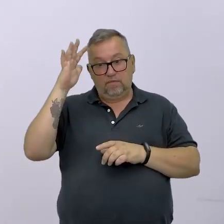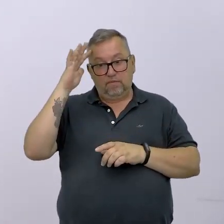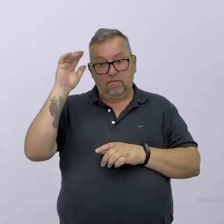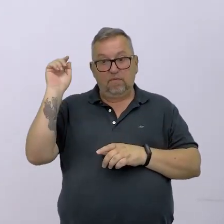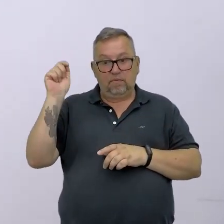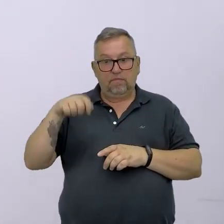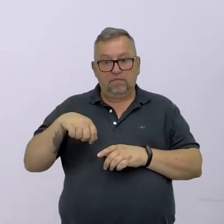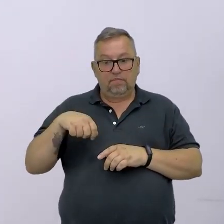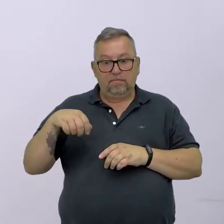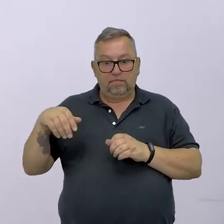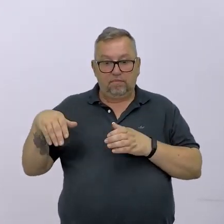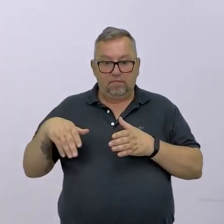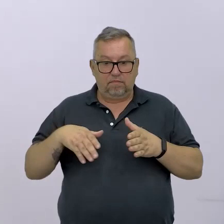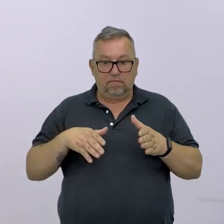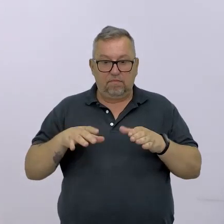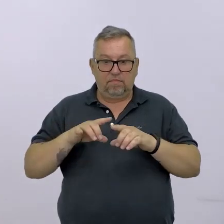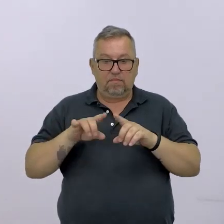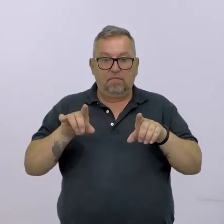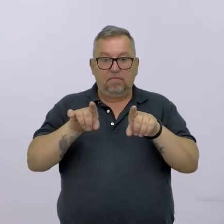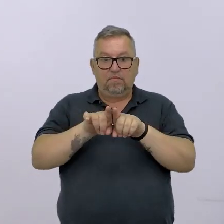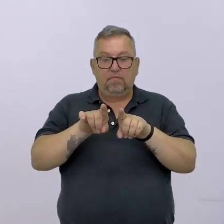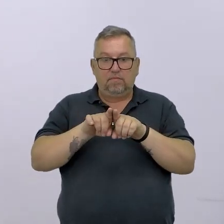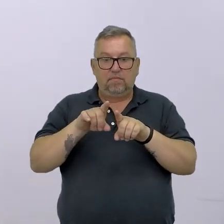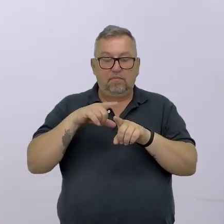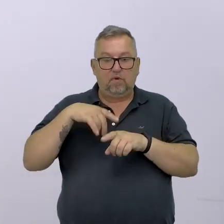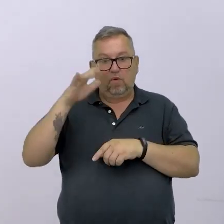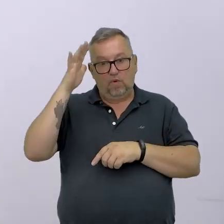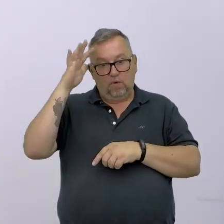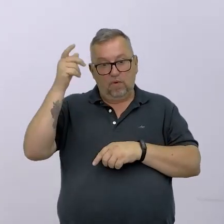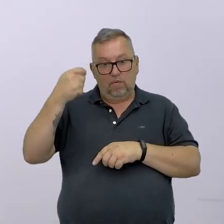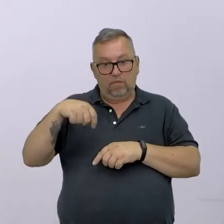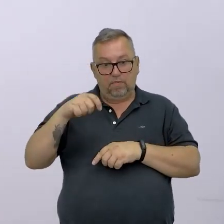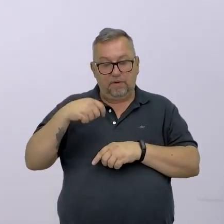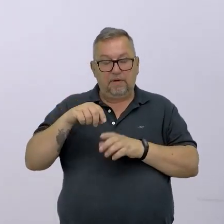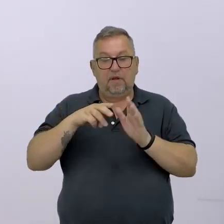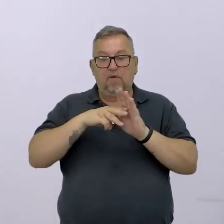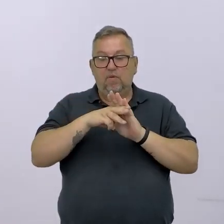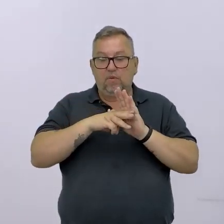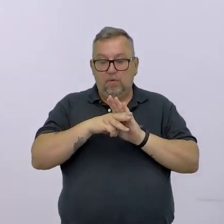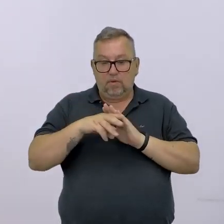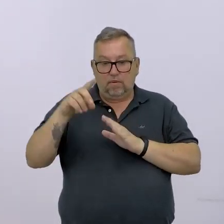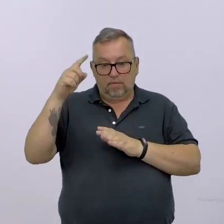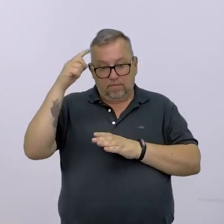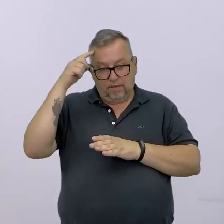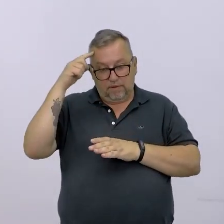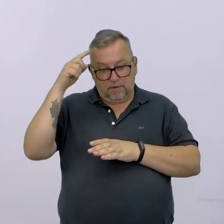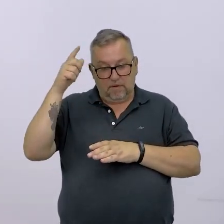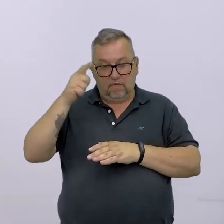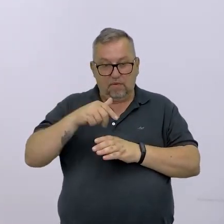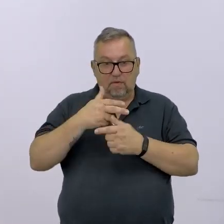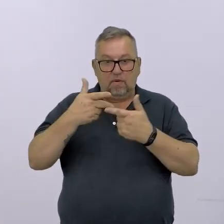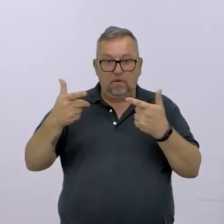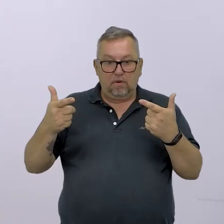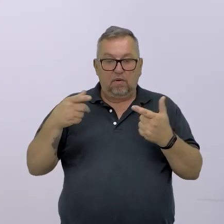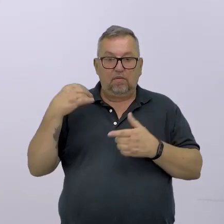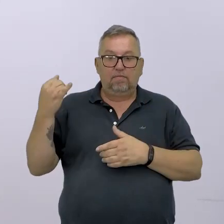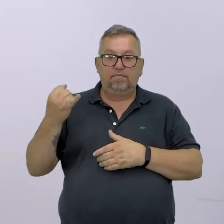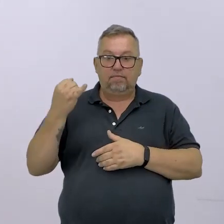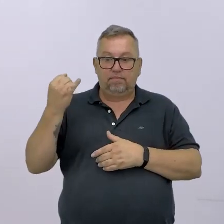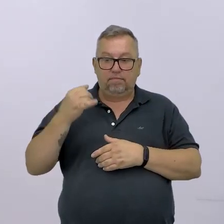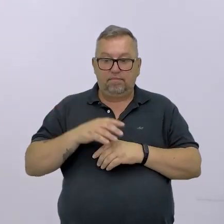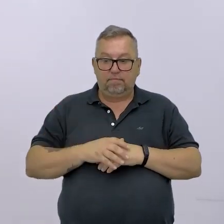pode caminhar, né? Então, o filósofo ele precisa de um método para pensar. Isso é uma outra coisa bastante